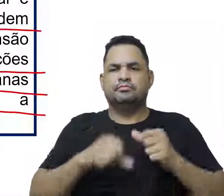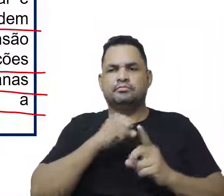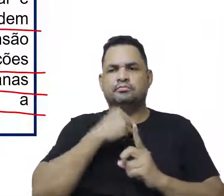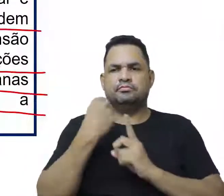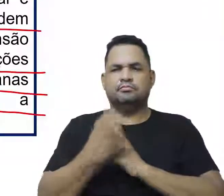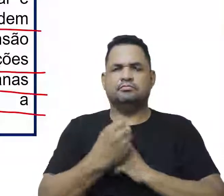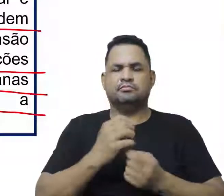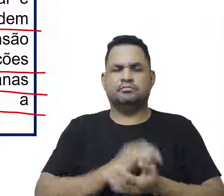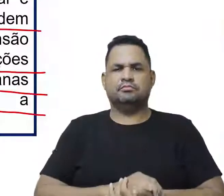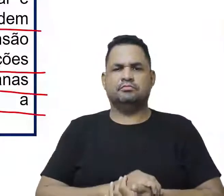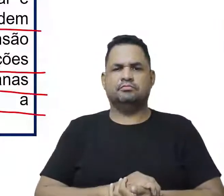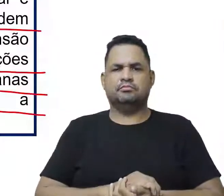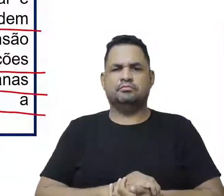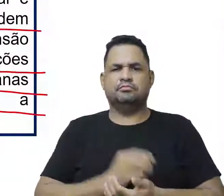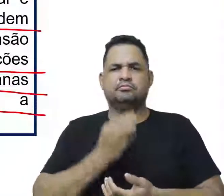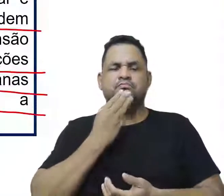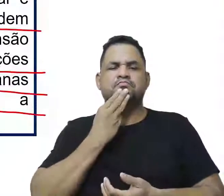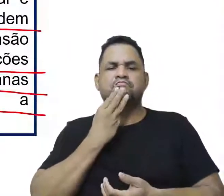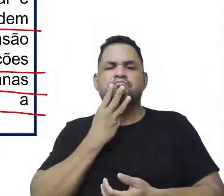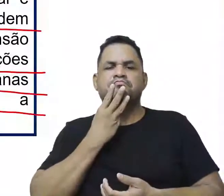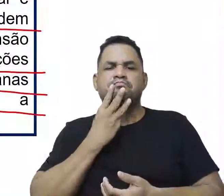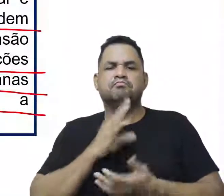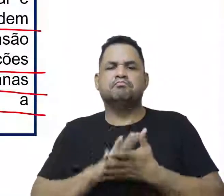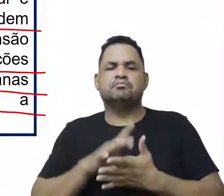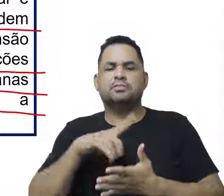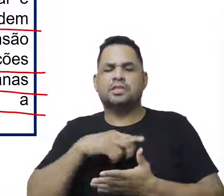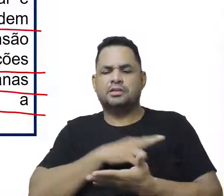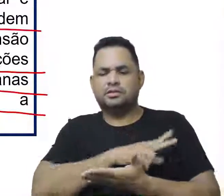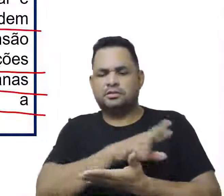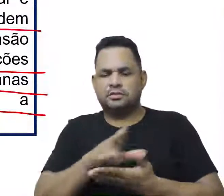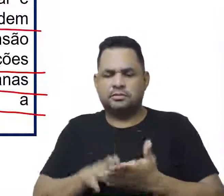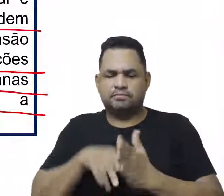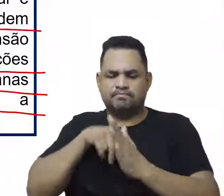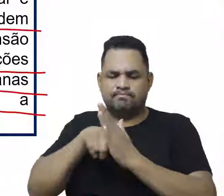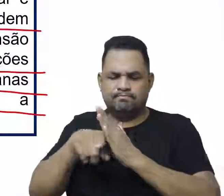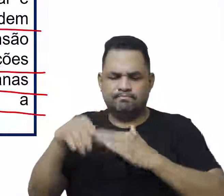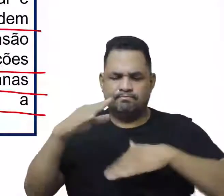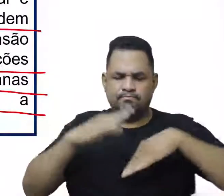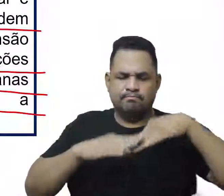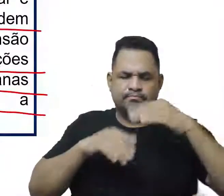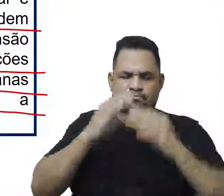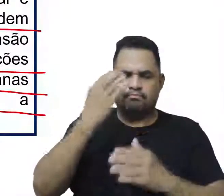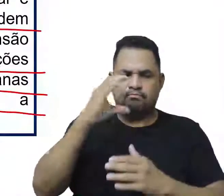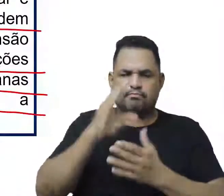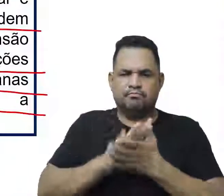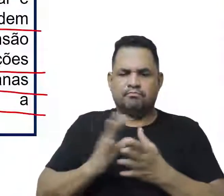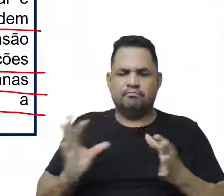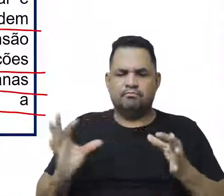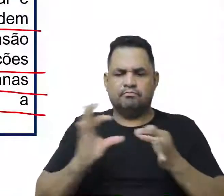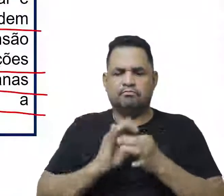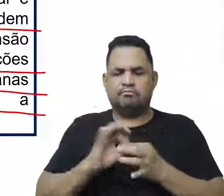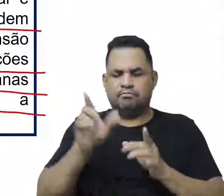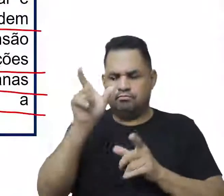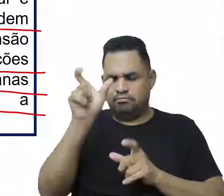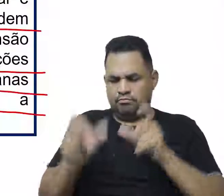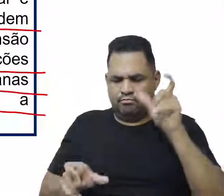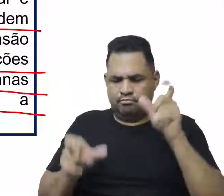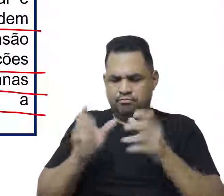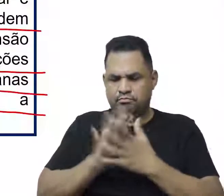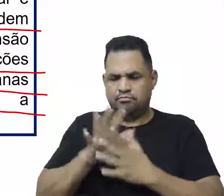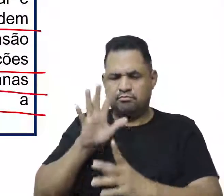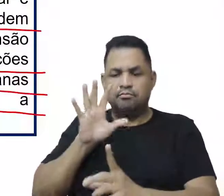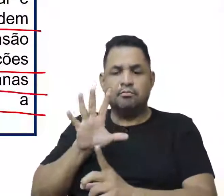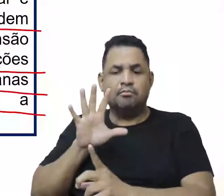mudança social o vermelho ele tem muitos estudos também ligados com as ações individual o